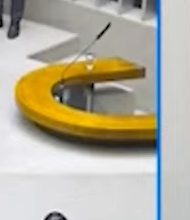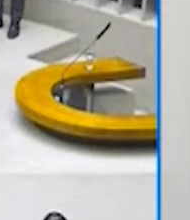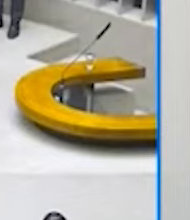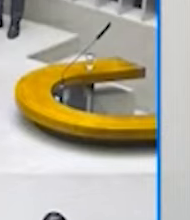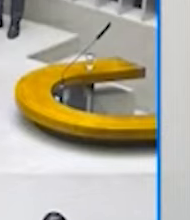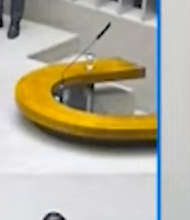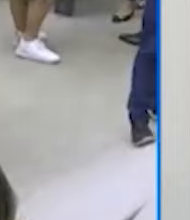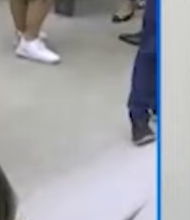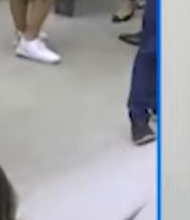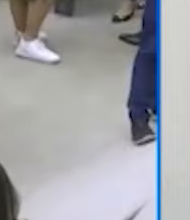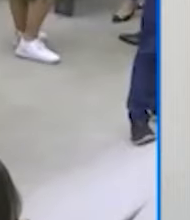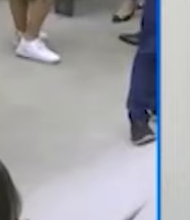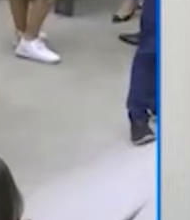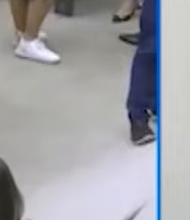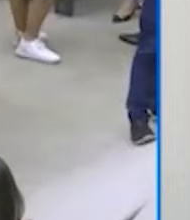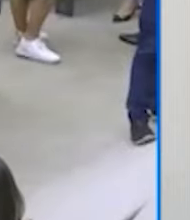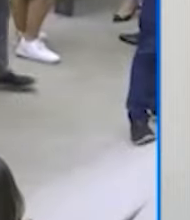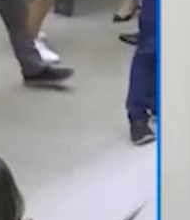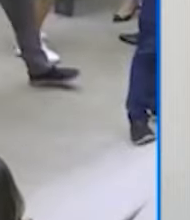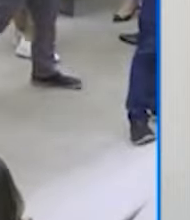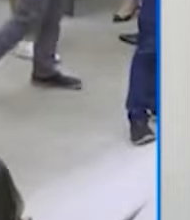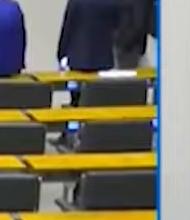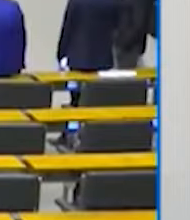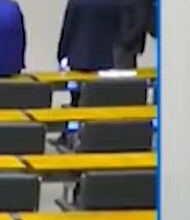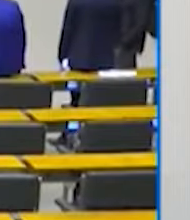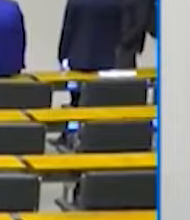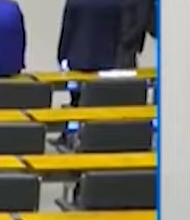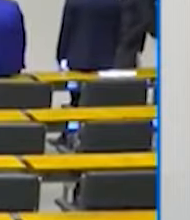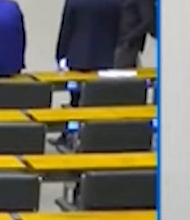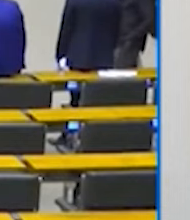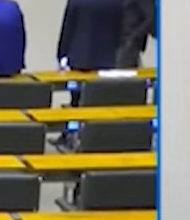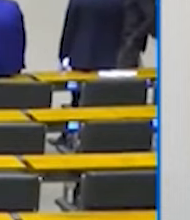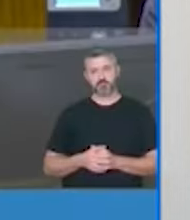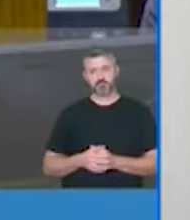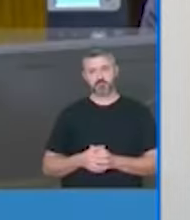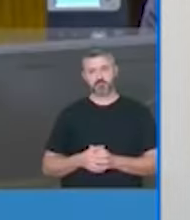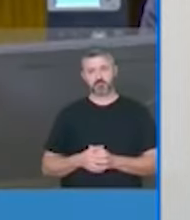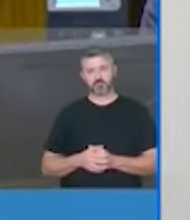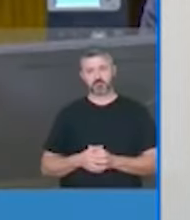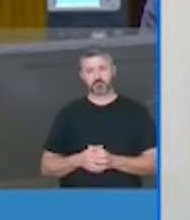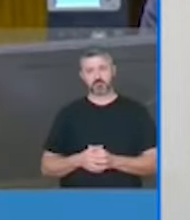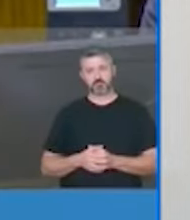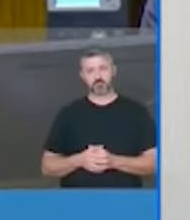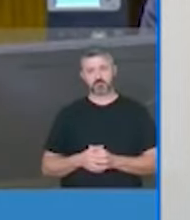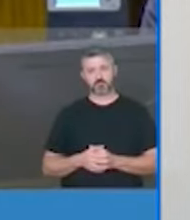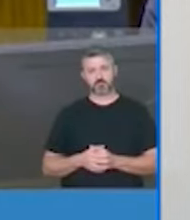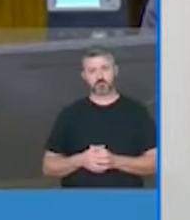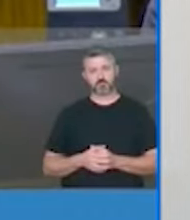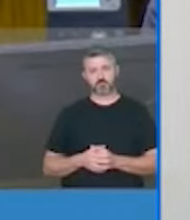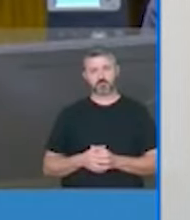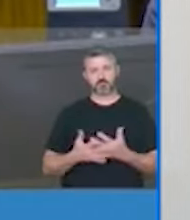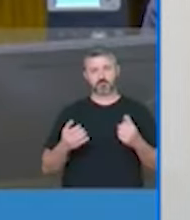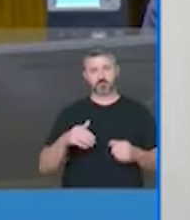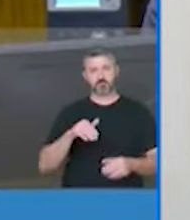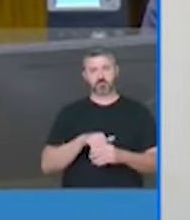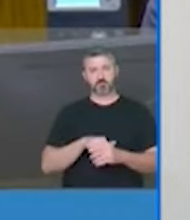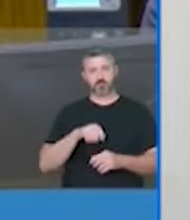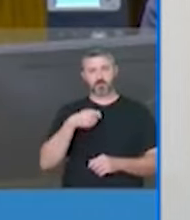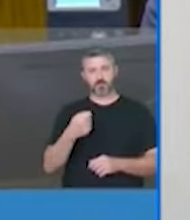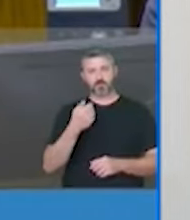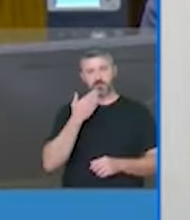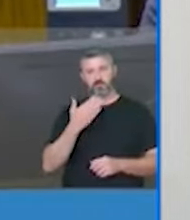Então, é disso que nós estamos falando, é desse absurdo imenso que significa um retrocesso numa política de saúde